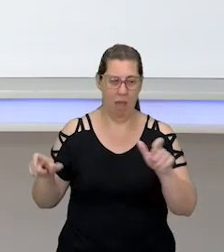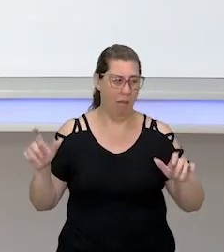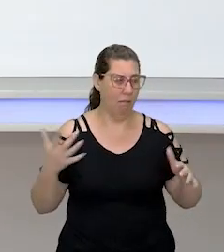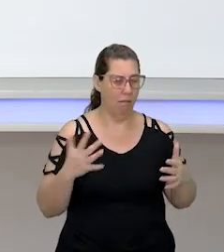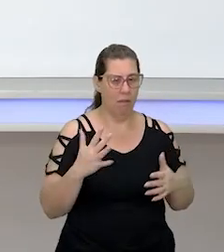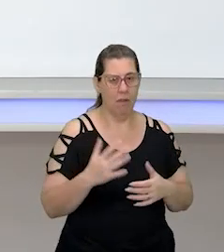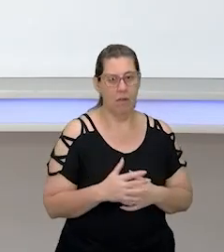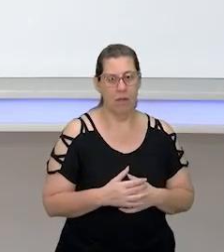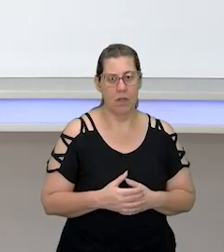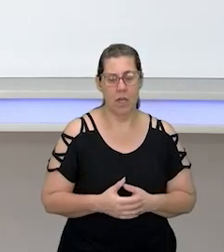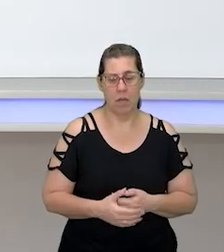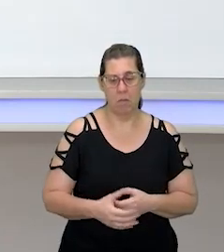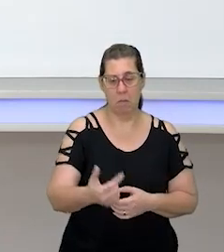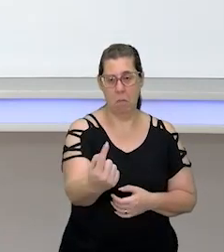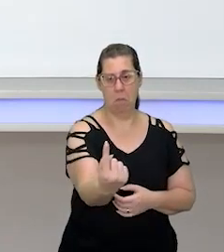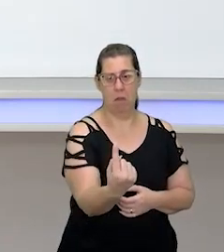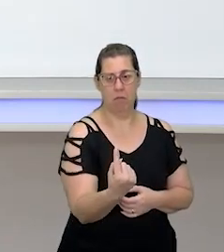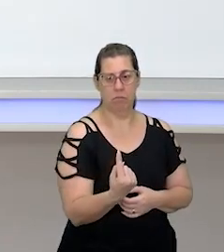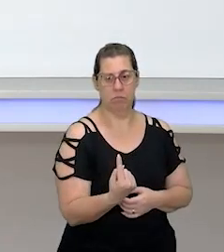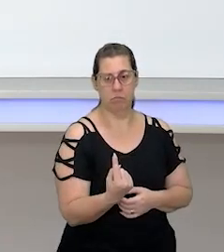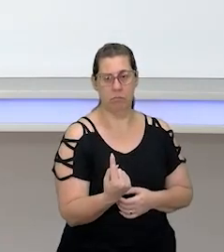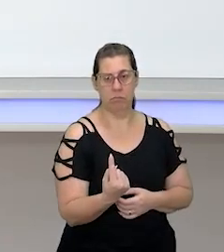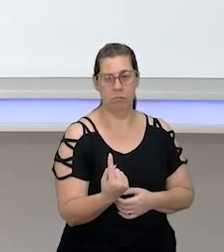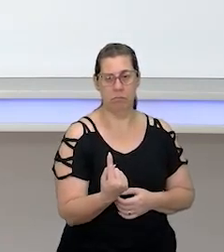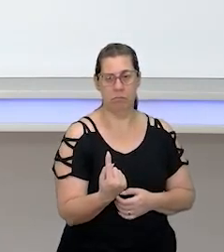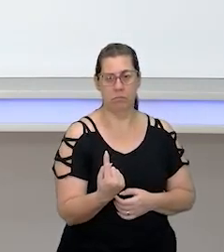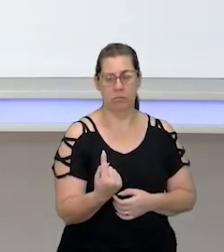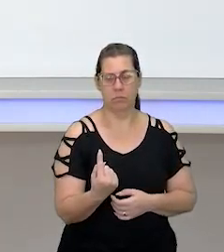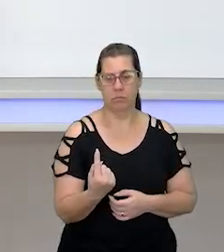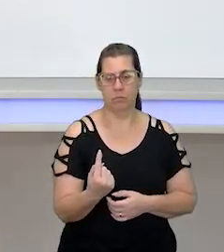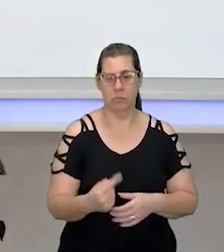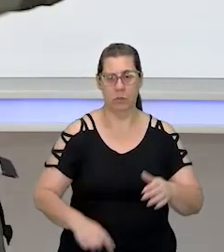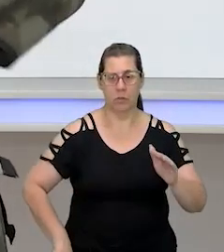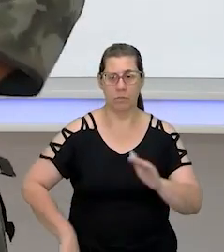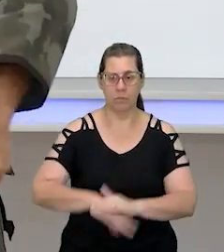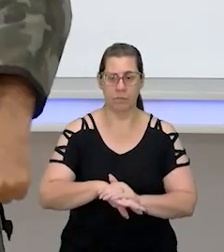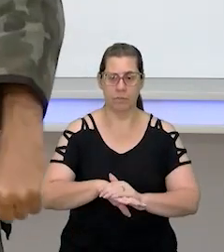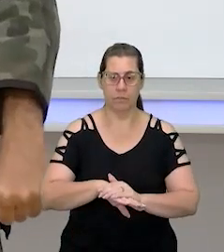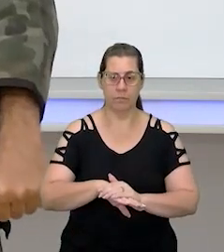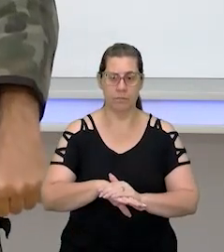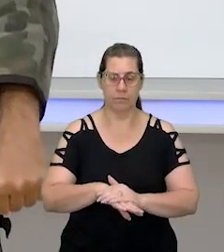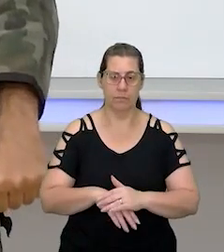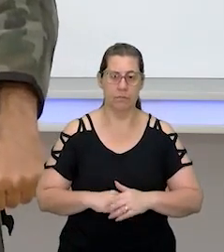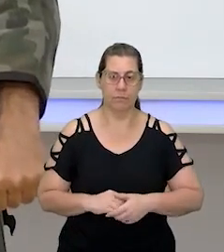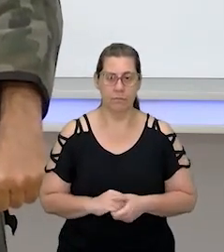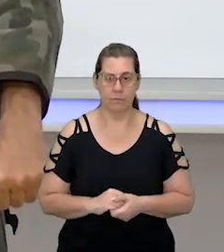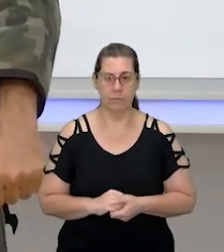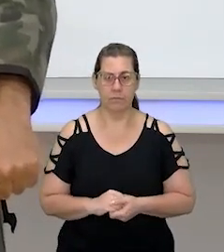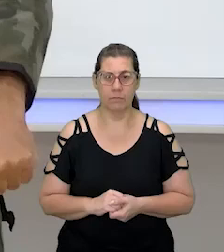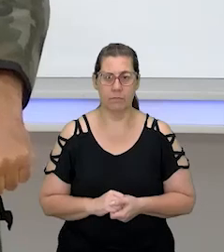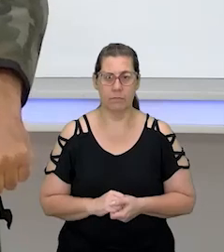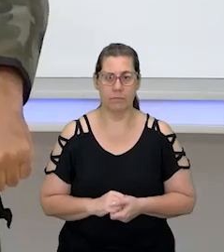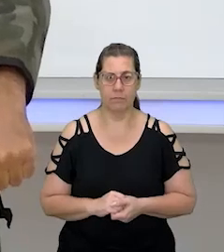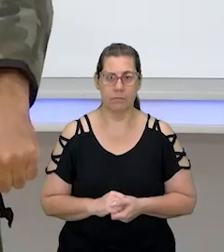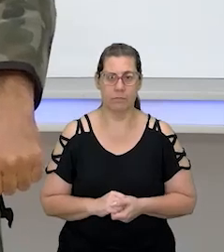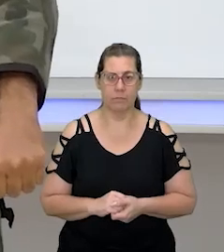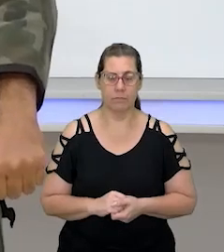tá vindo uma pessoa da minha frente aqui, ó. Ele vai me dar um chute na coxa. Eu defendo o Gedo Ambarai. Aí